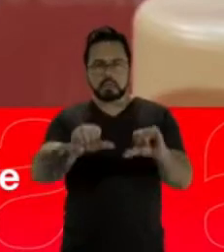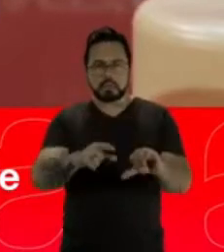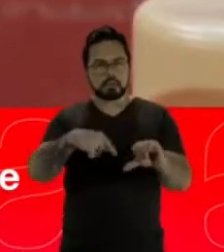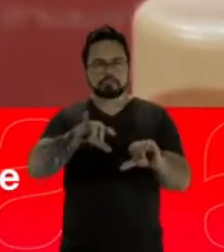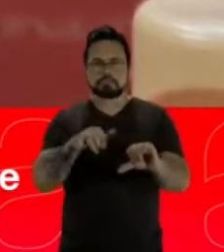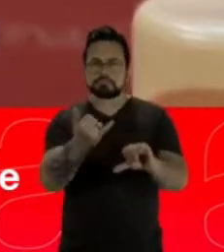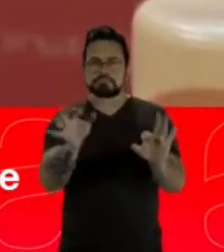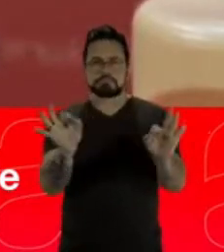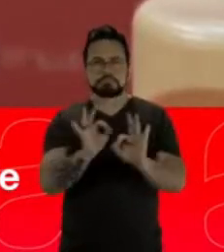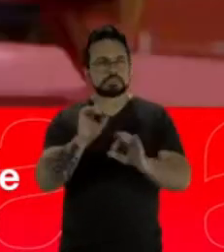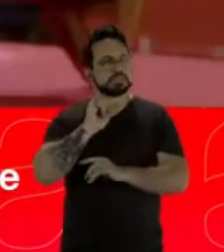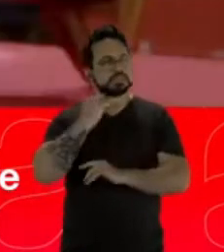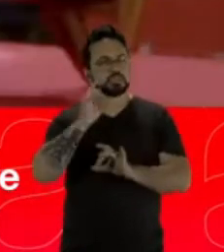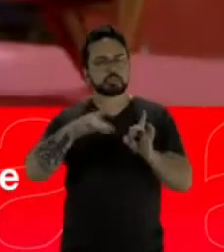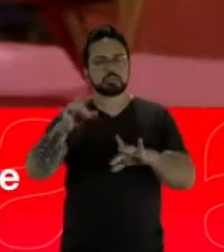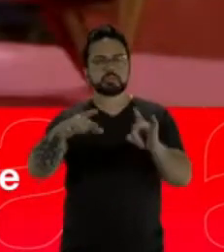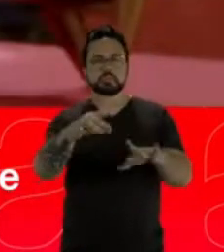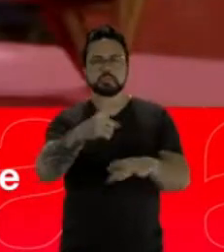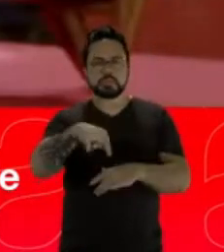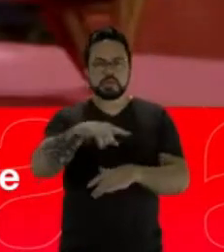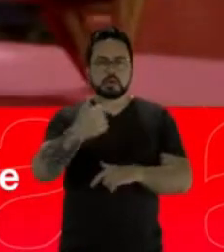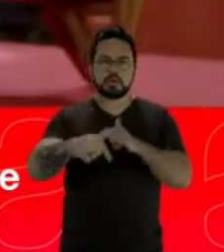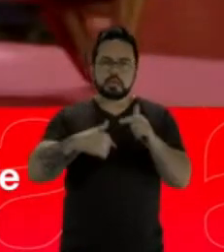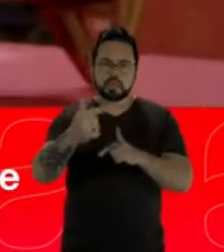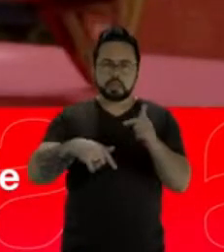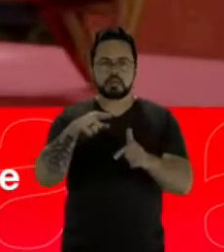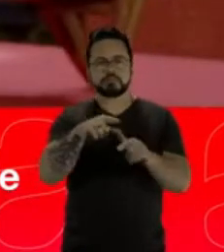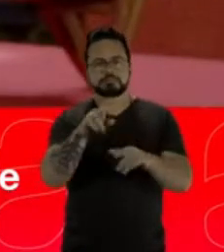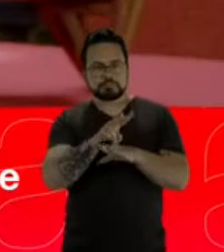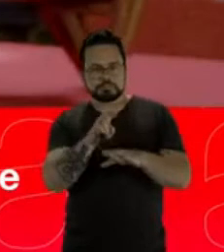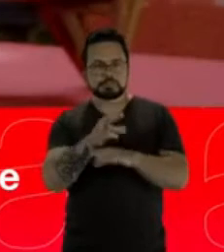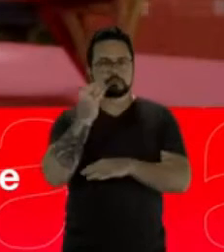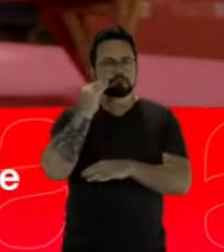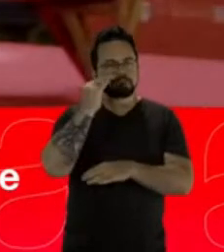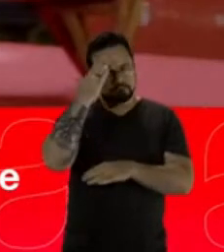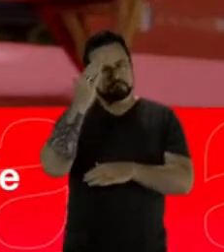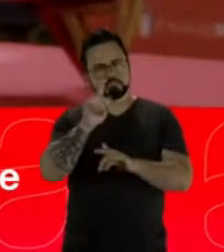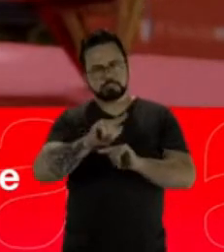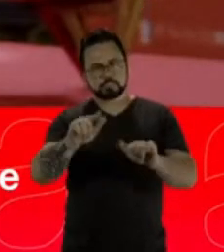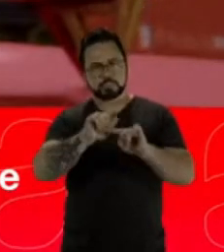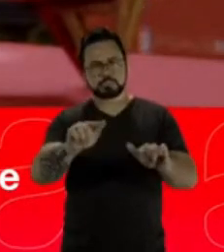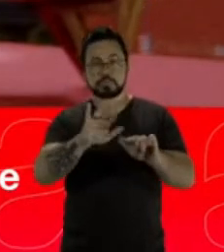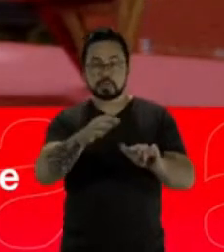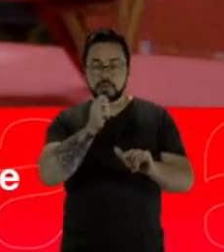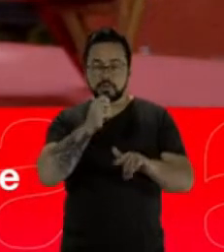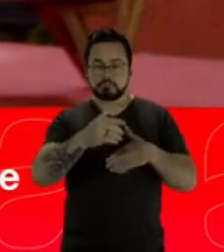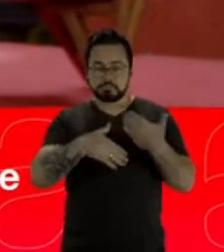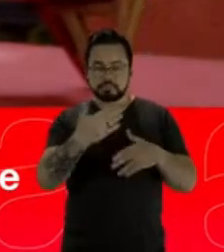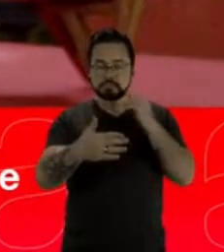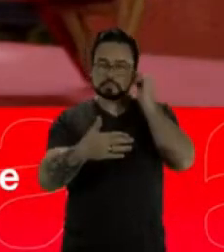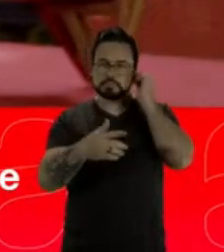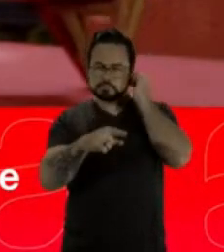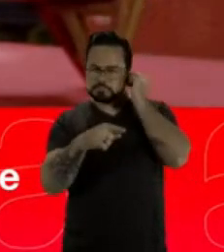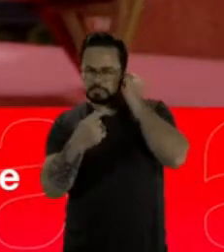aproveita nada, né? Muito lixo. Você vê que estão trabalhando nele e tal. Eu sei que é para limpar, mas, ainda assim, era um processo que será realmente que